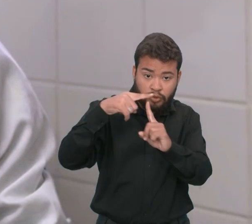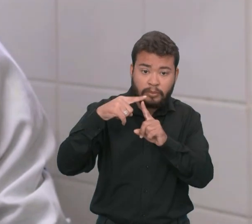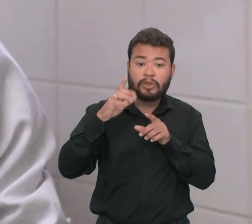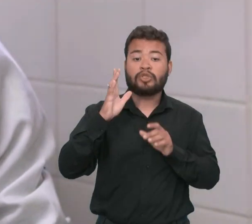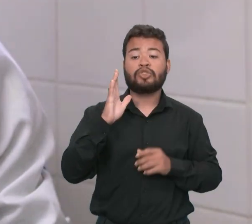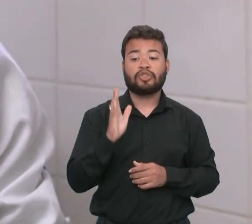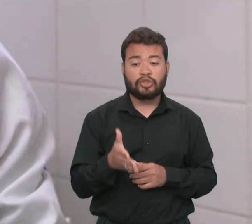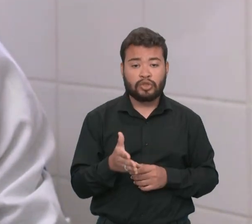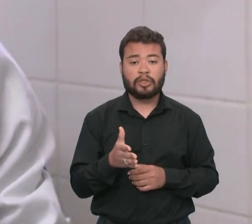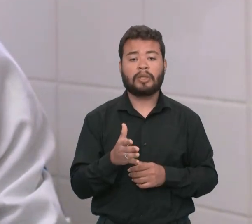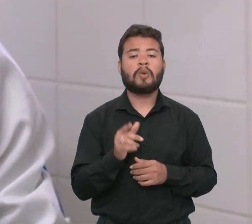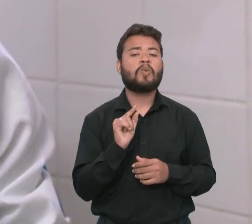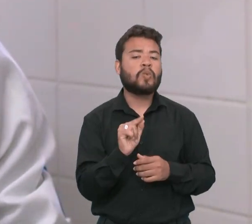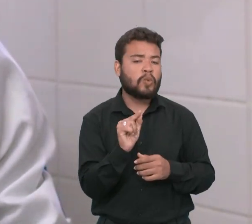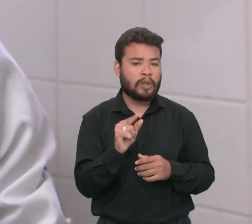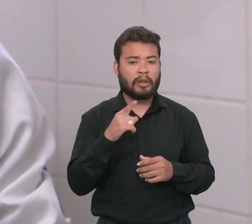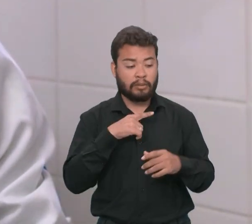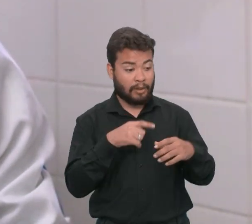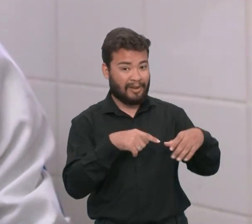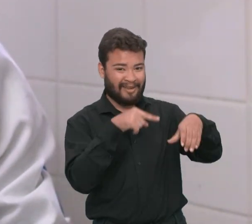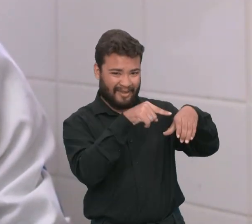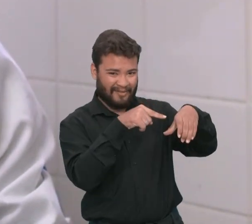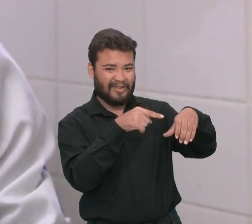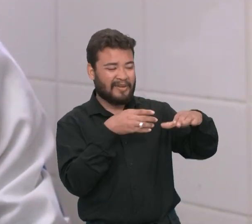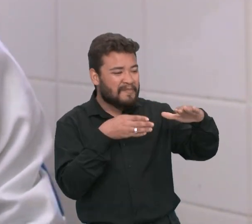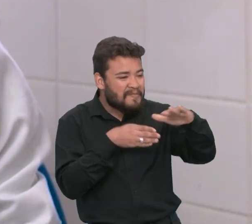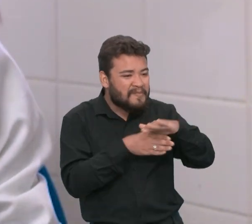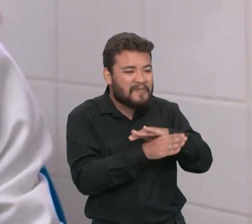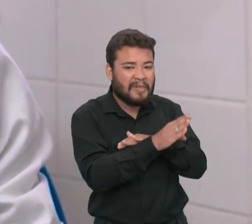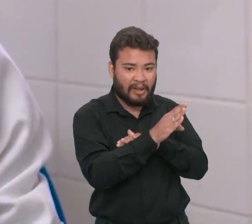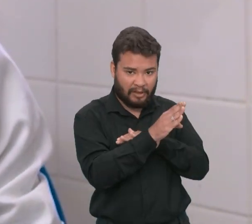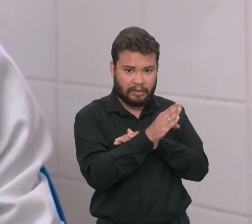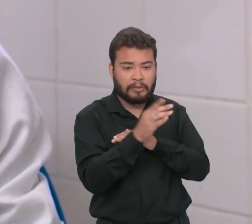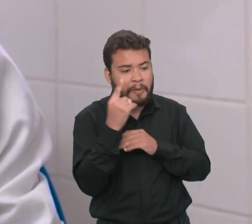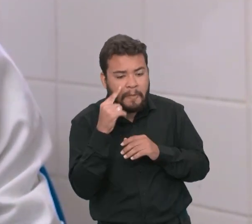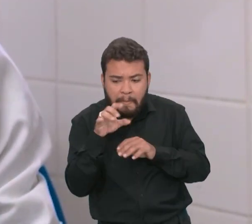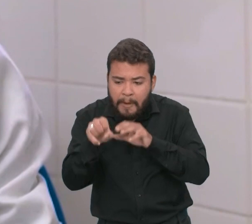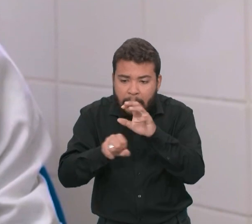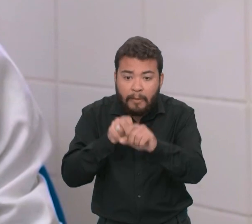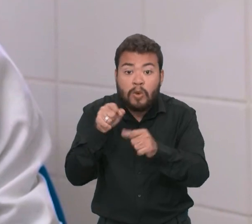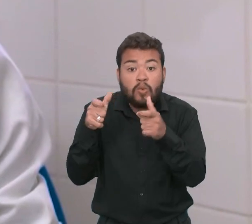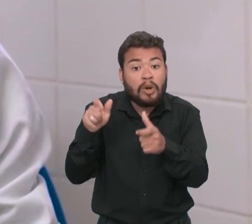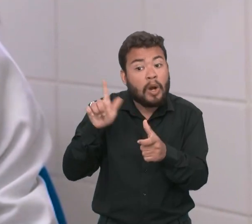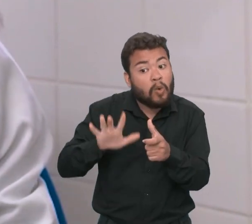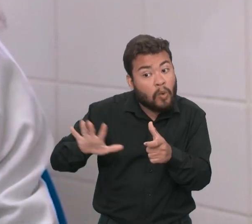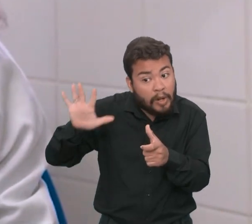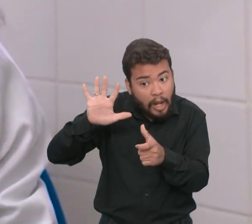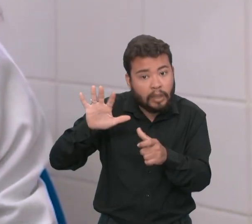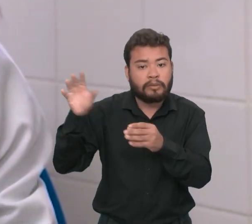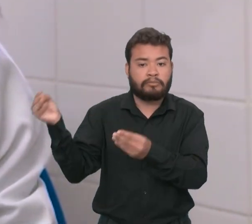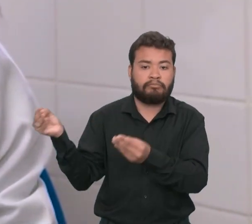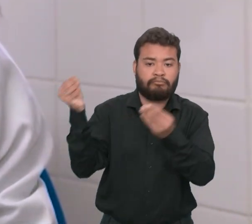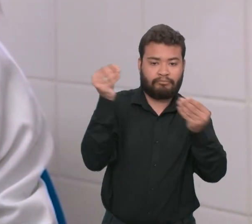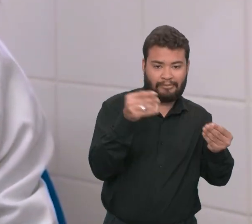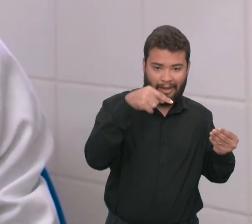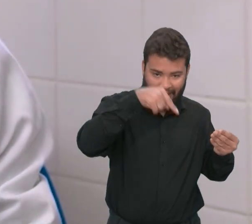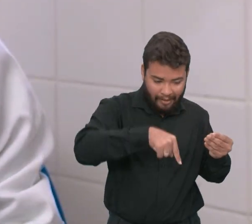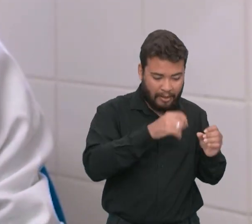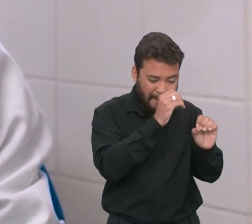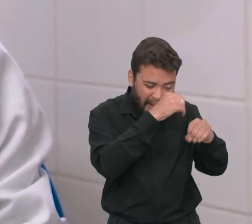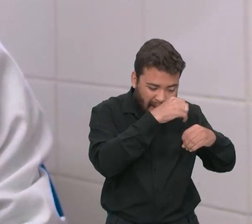a partir dessa coleta nas cavernas aí de Goiás, e aqui no laboratório nós testamos os